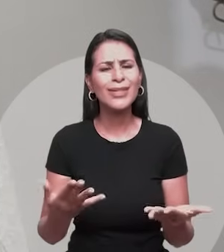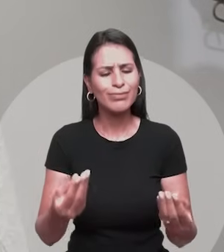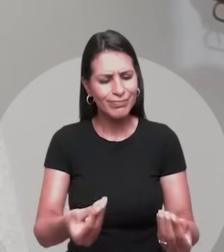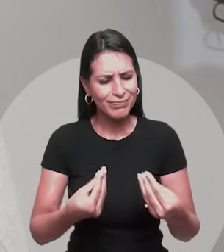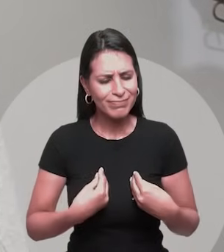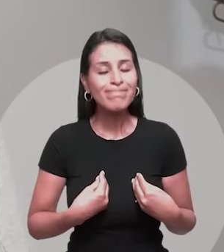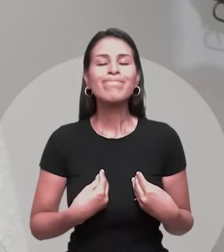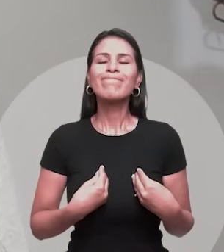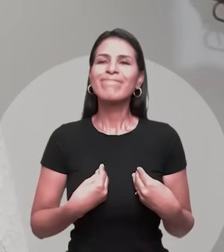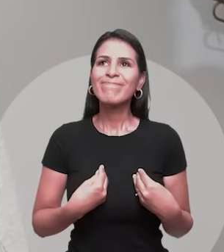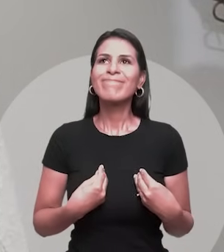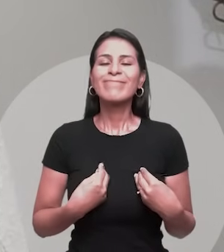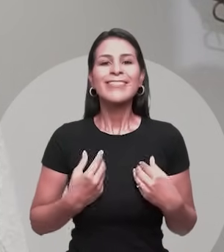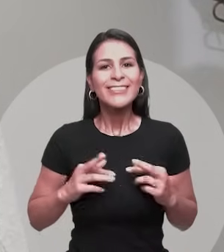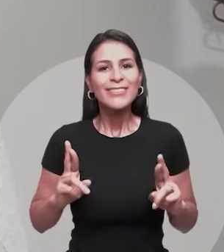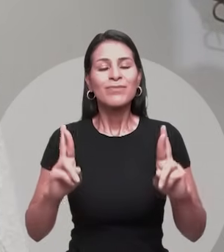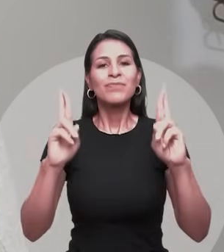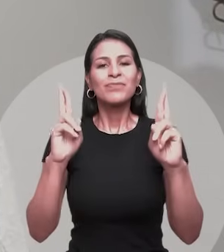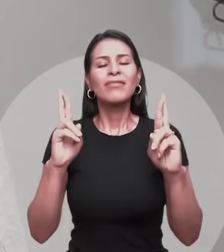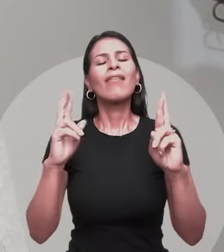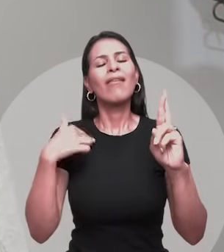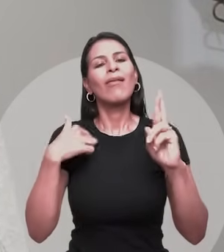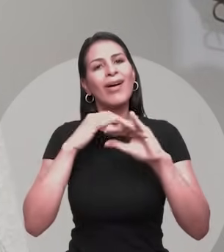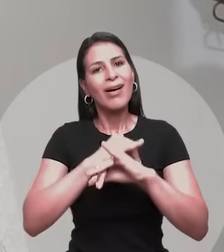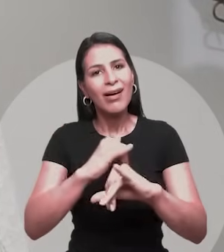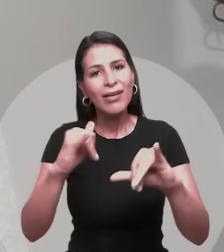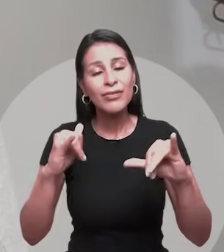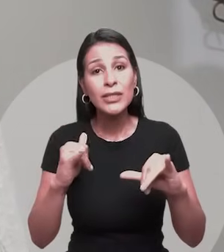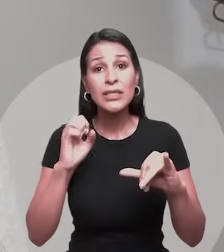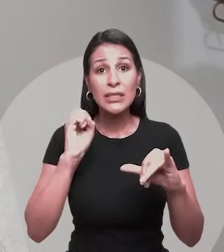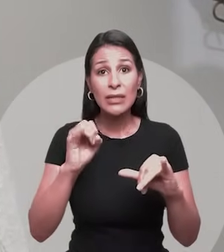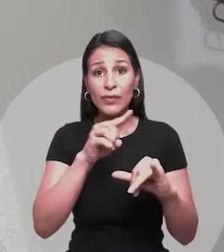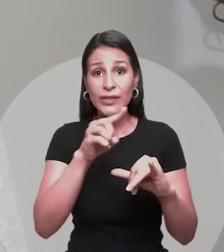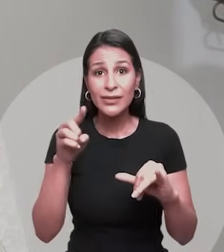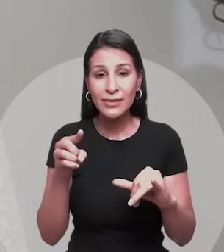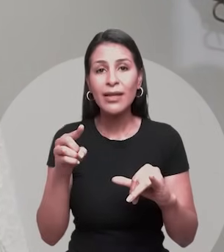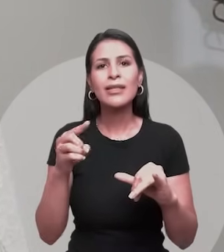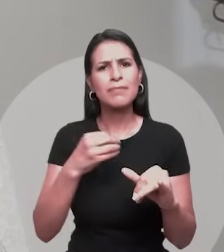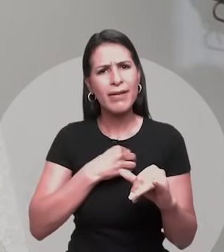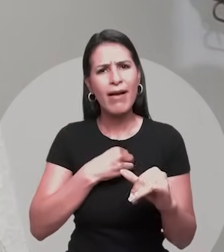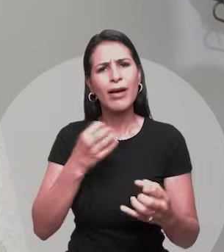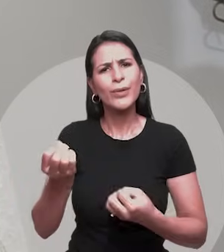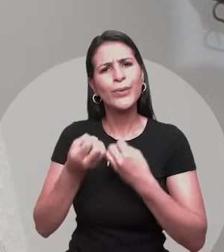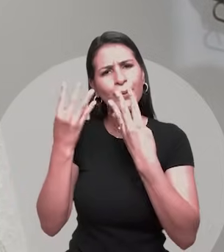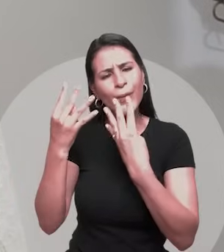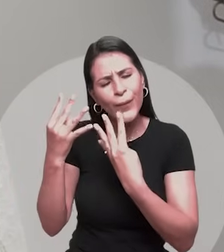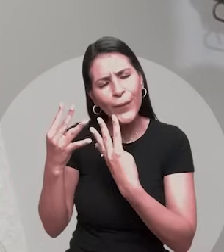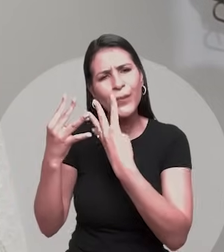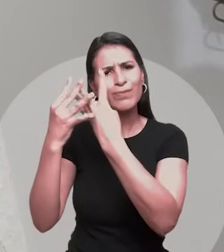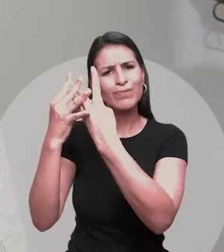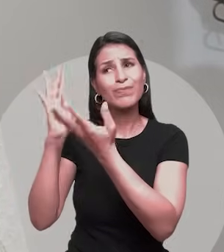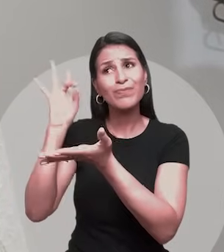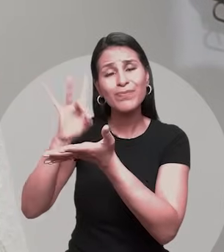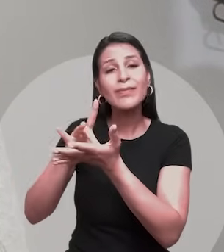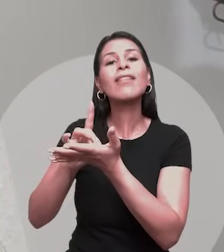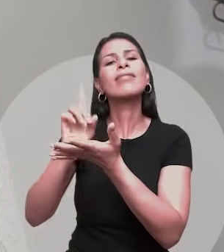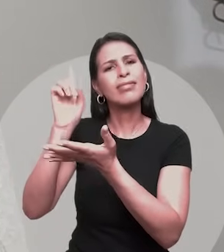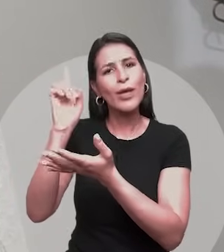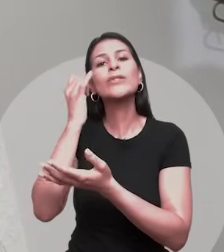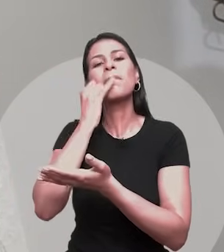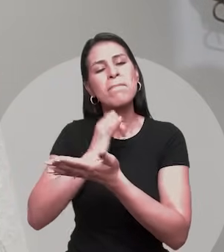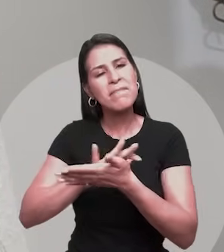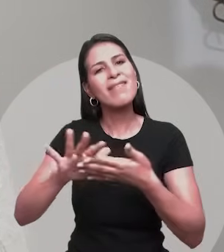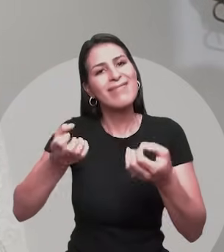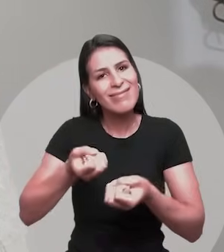Deus, anuncio a todos e todas que confessam os seus pecados e suas culpas o perdão